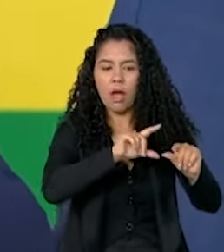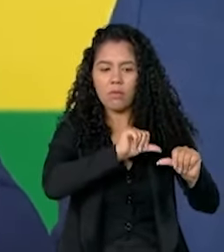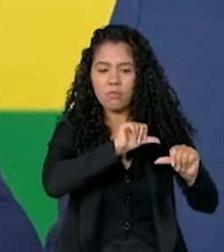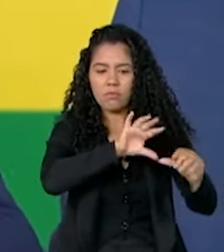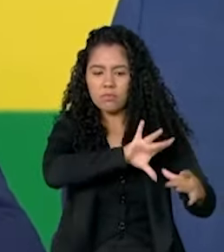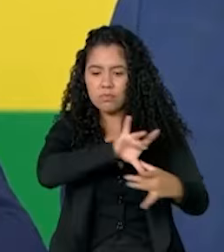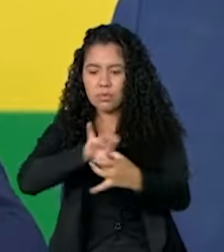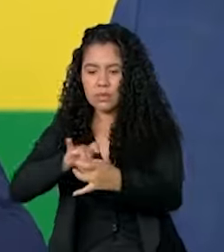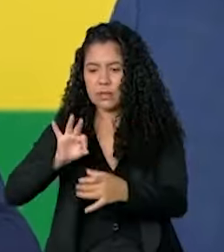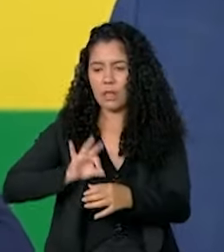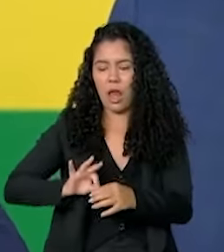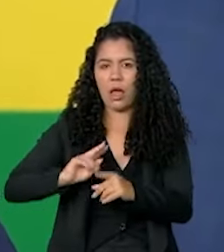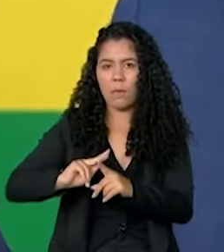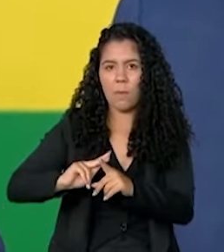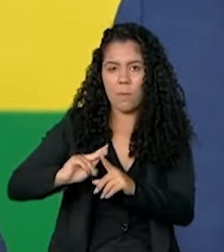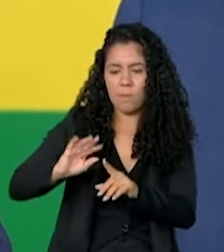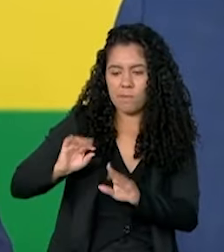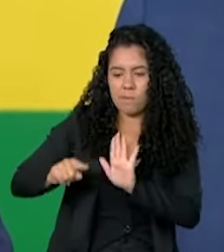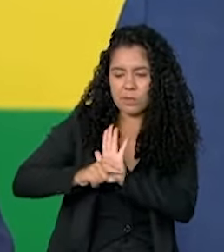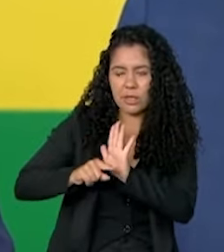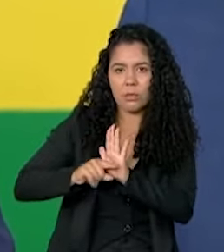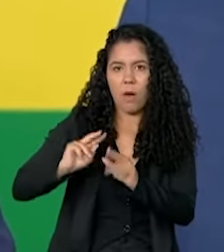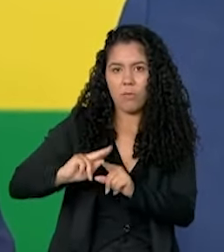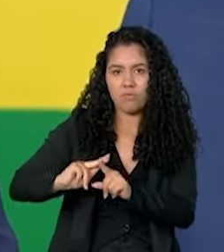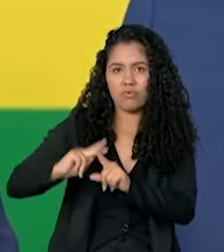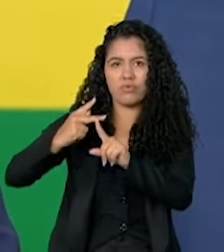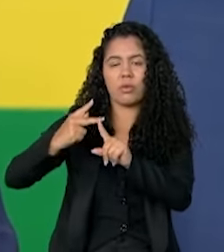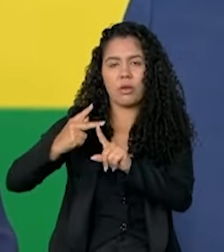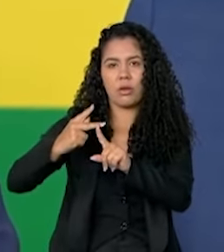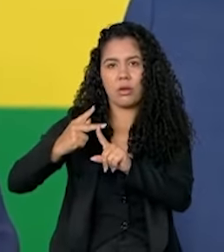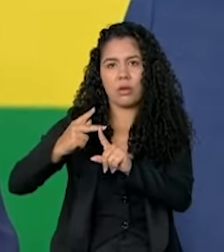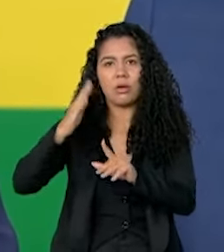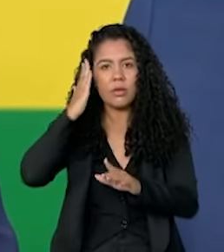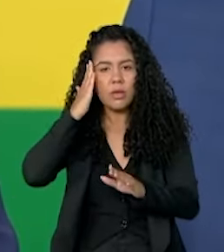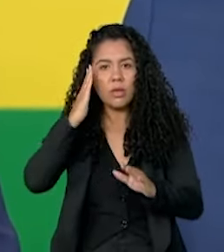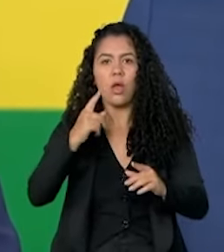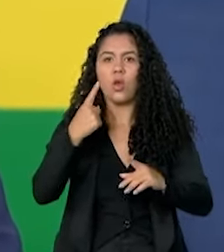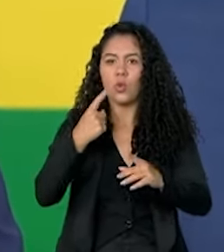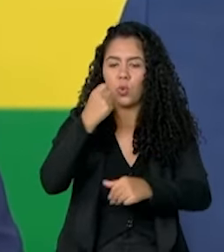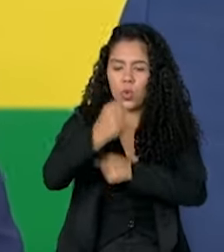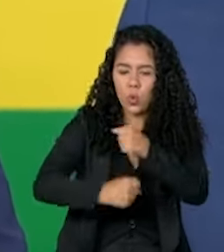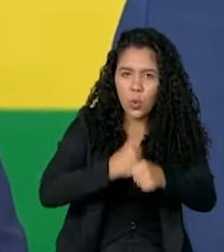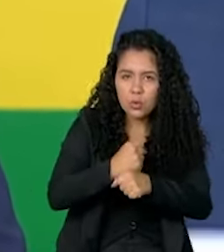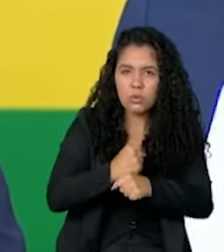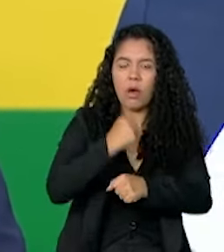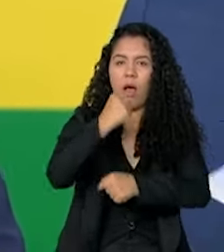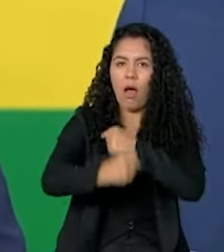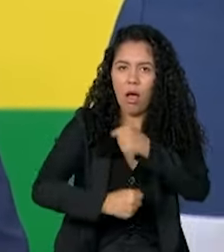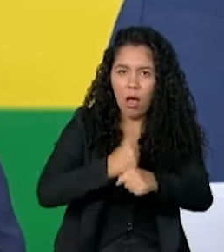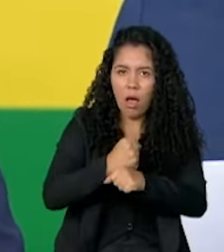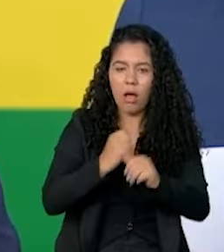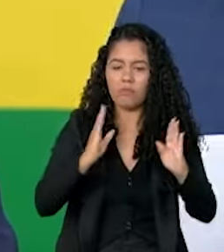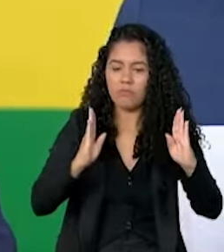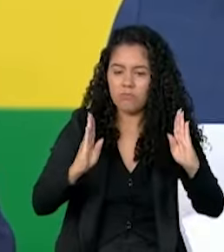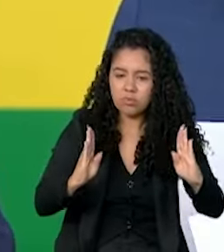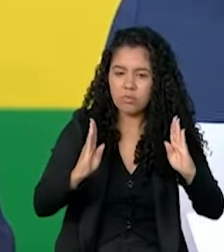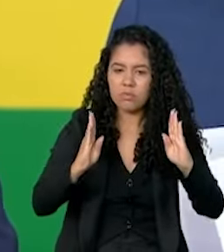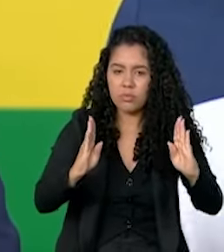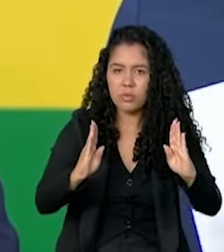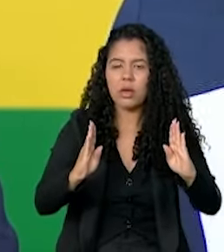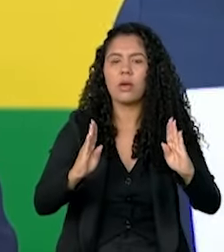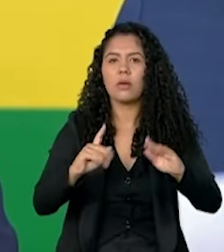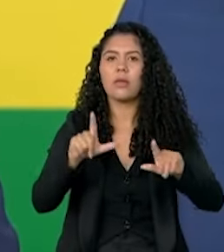entre o 0,6 e o 2,5 o crescimento do salário mínimo ano por ano, com isso dando conforto